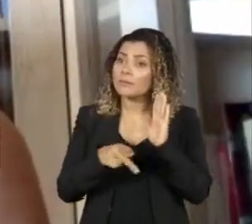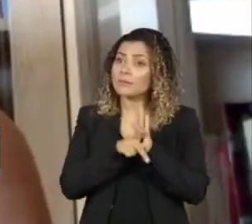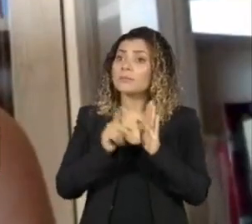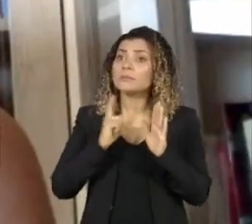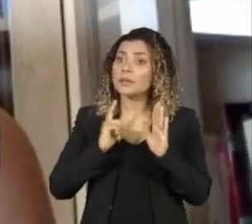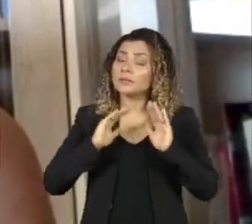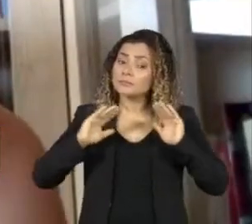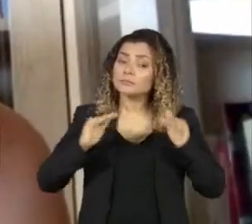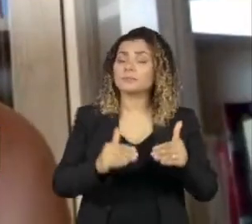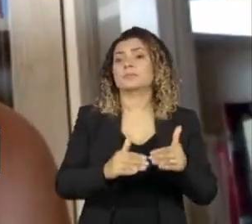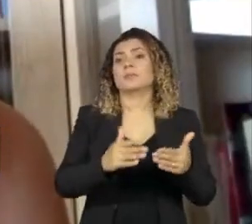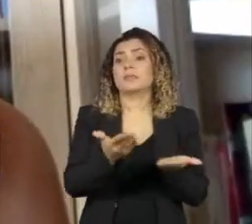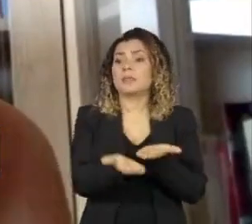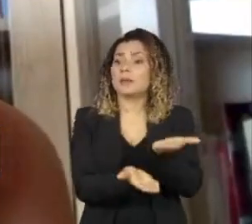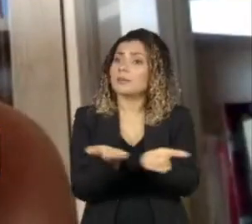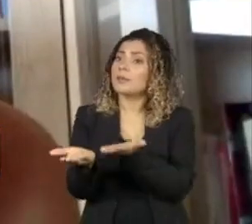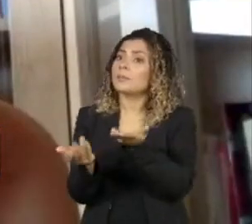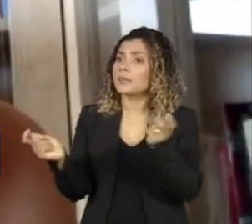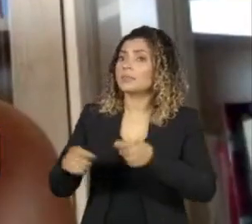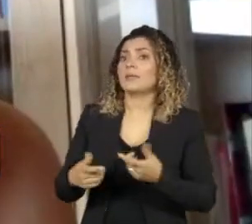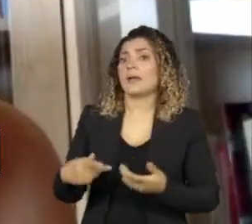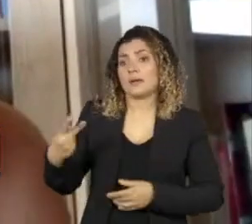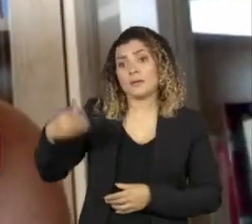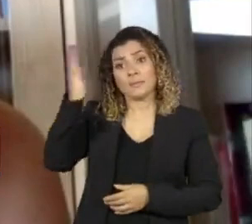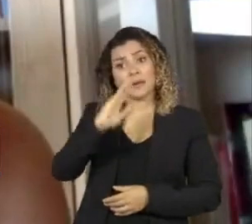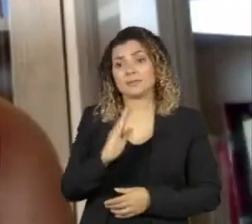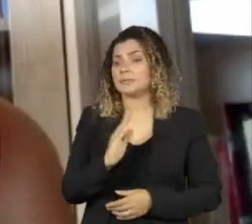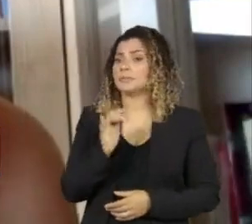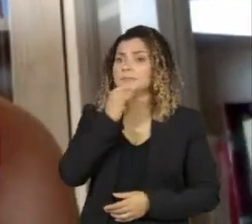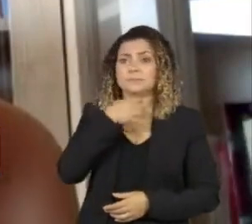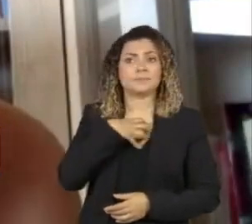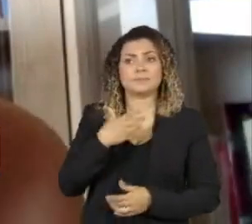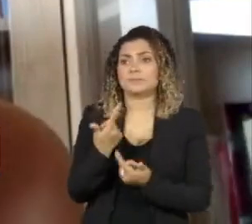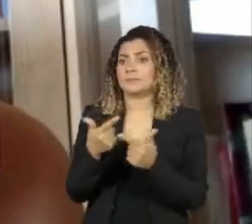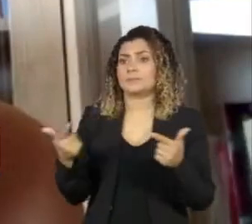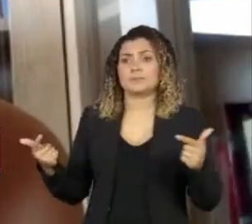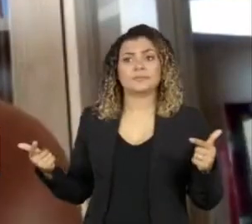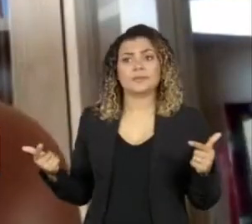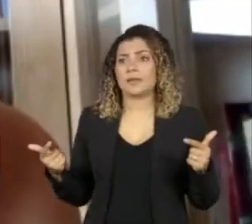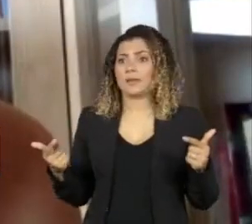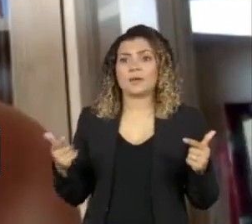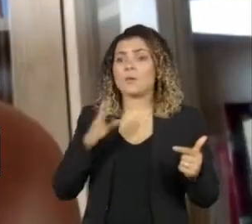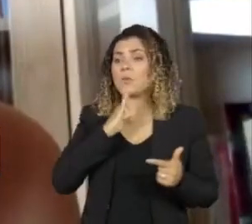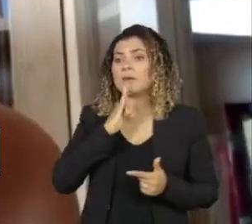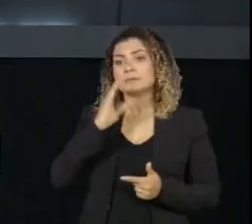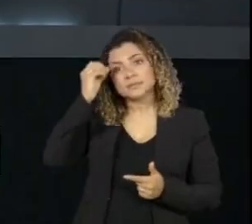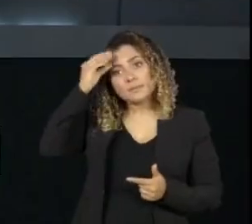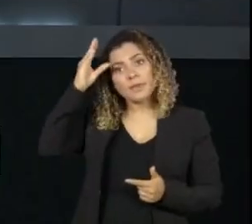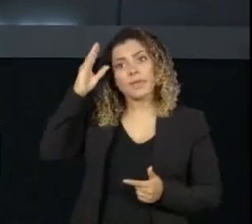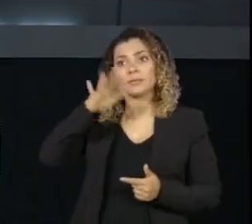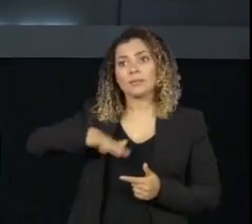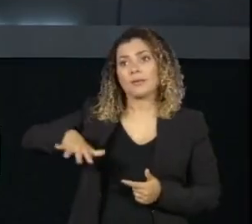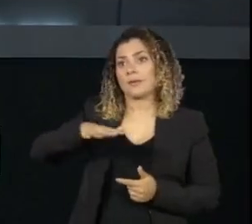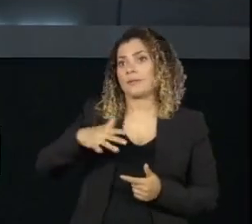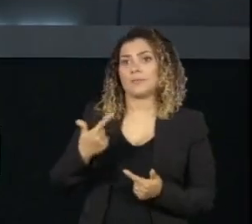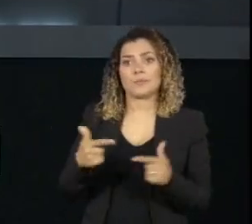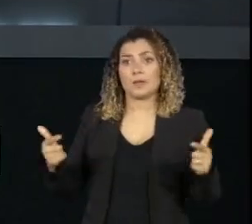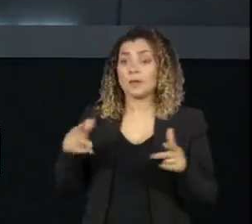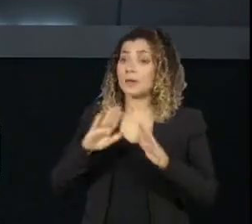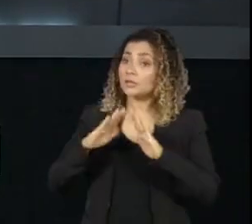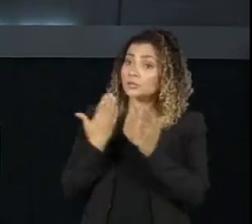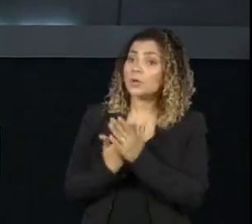protocolos especiais para serem tratados e no Brasil, infelizmente, a gente ainda tem pouco conhecimento sobre isso. A escola